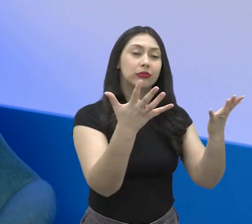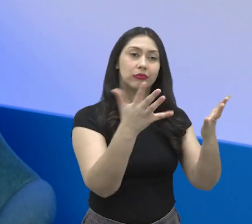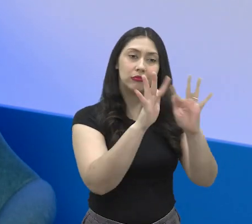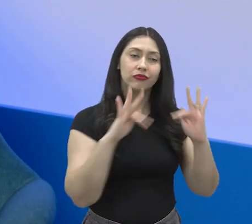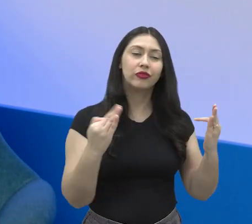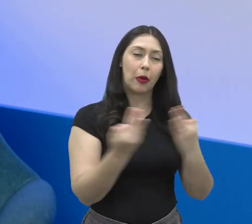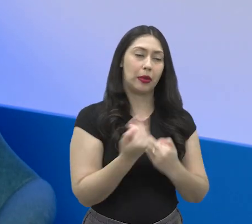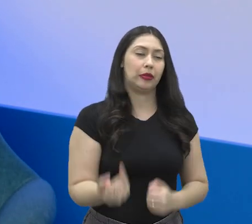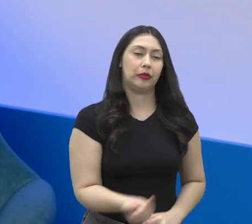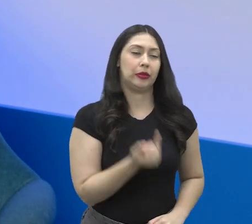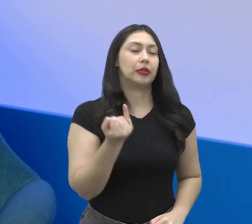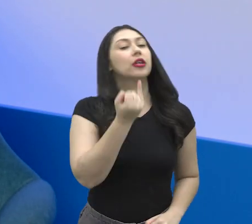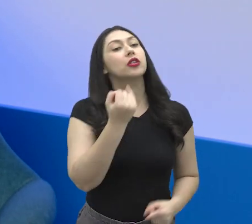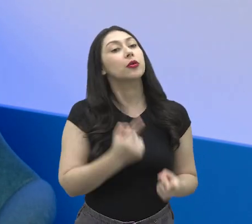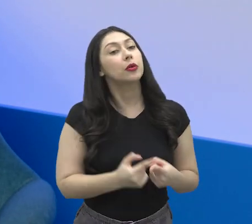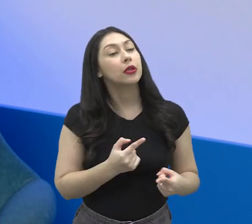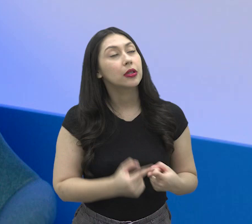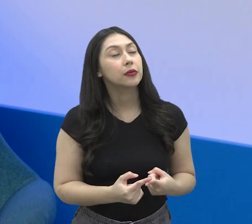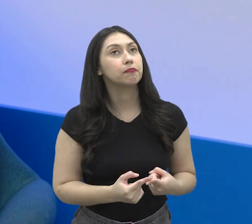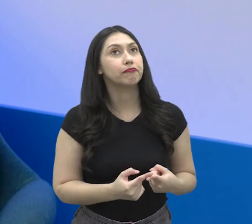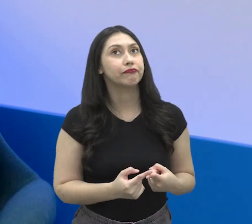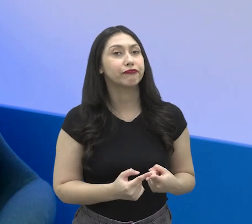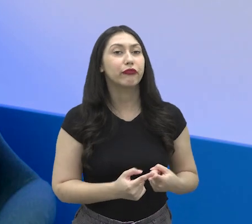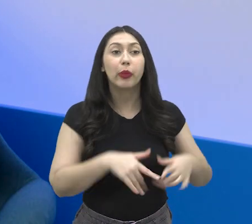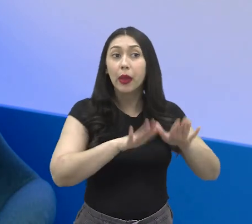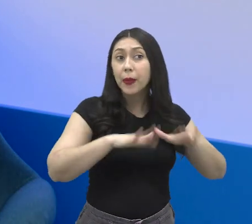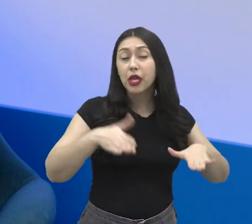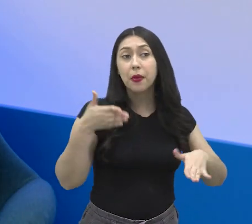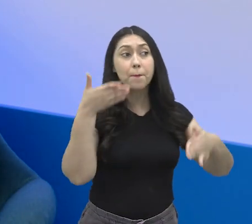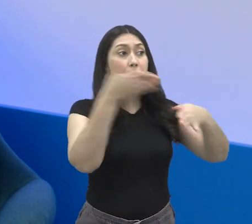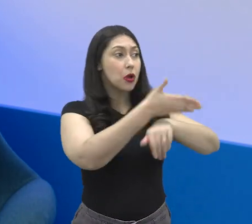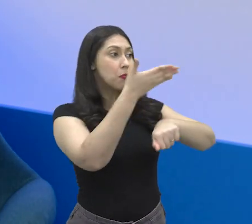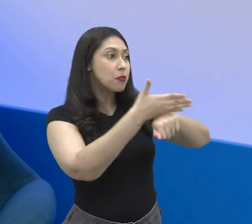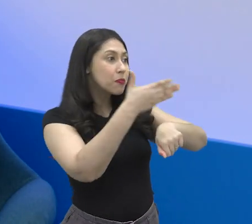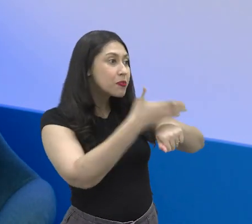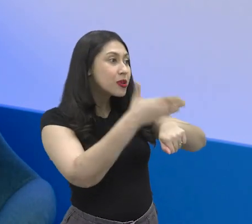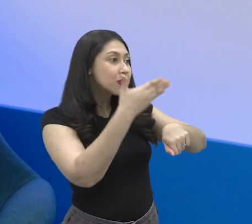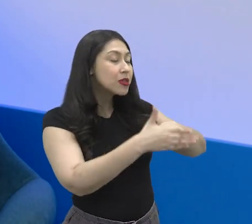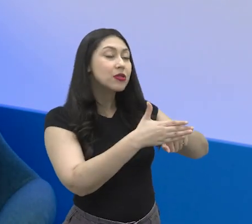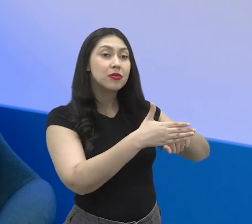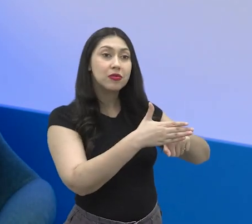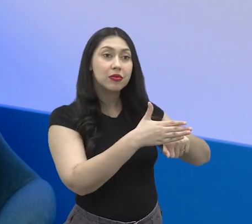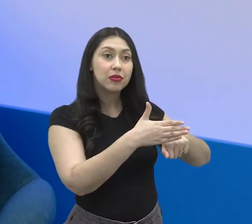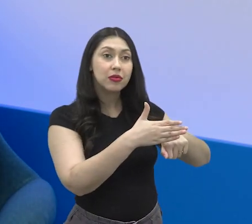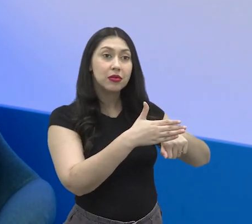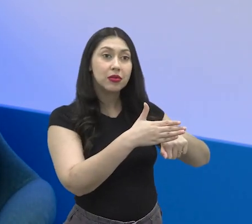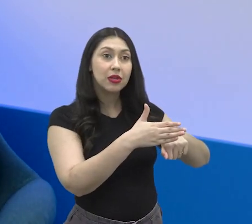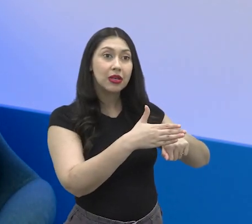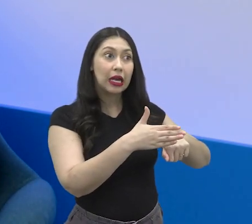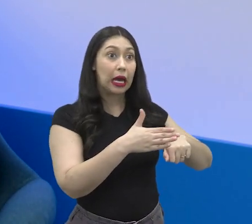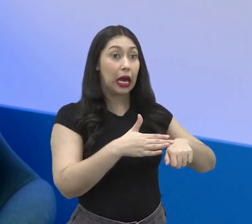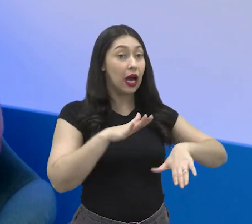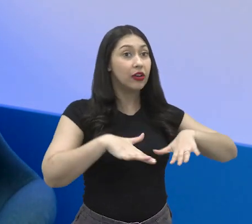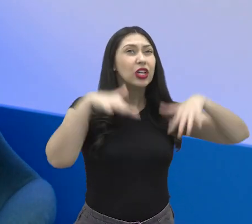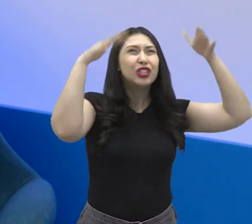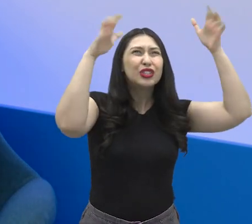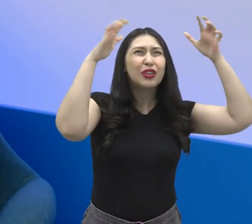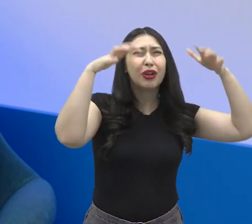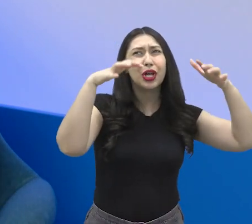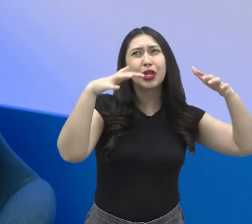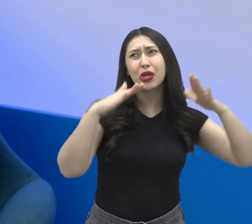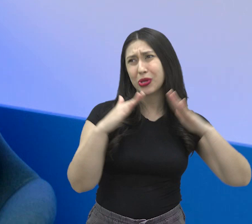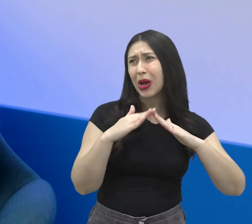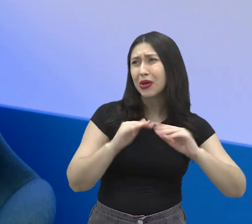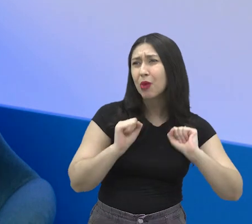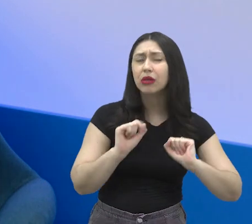bastante importante, porque a criança vai num treino, vai numa atividade, vai fazer o exercício, tá chovendo, ela